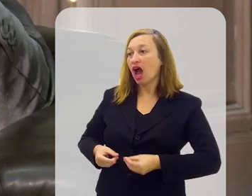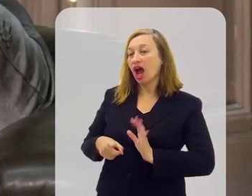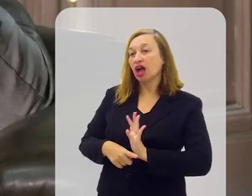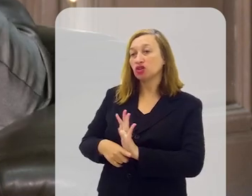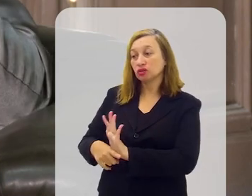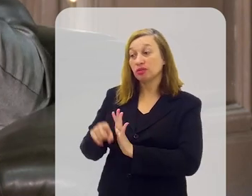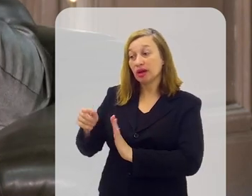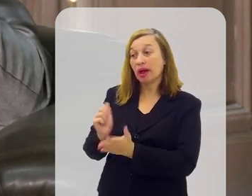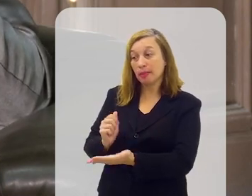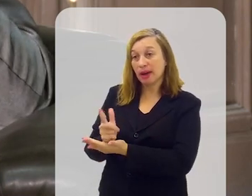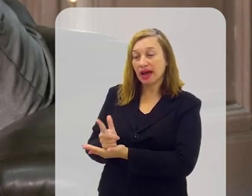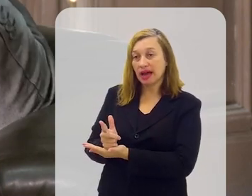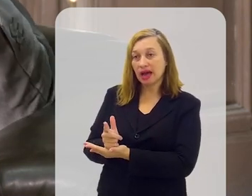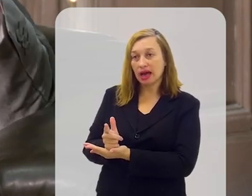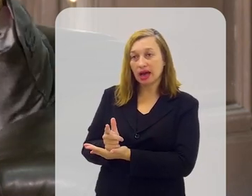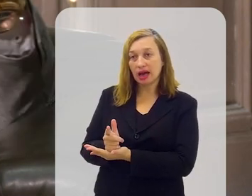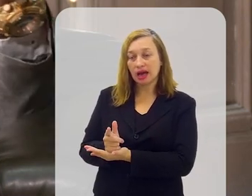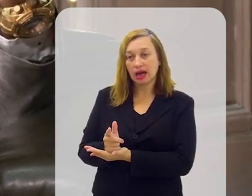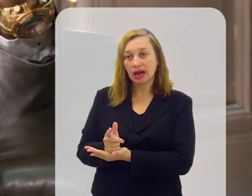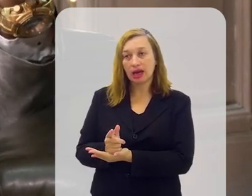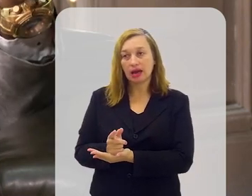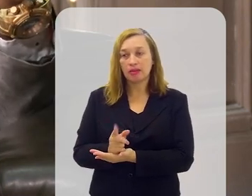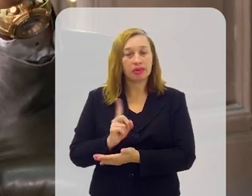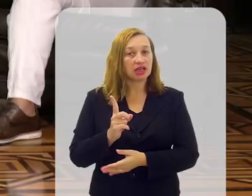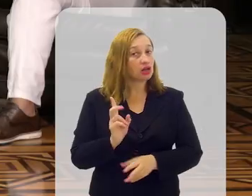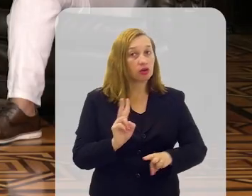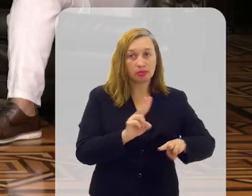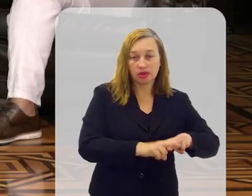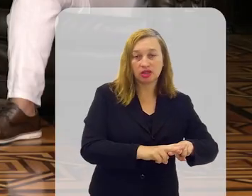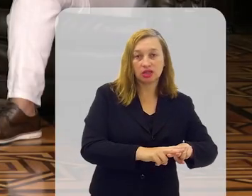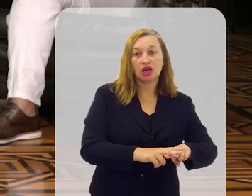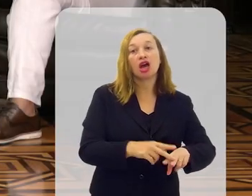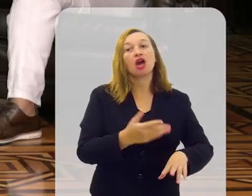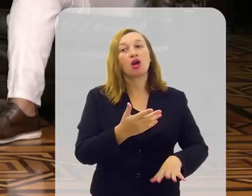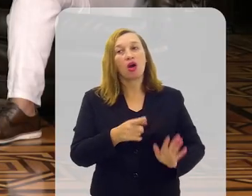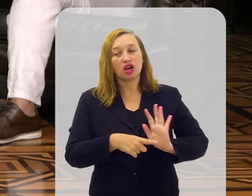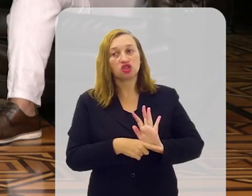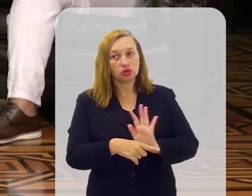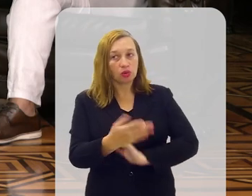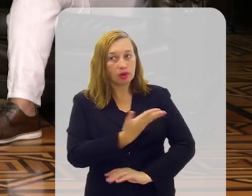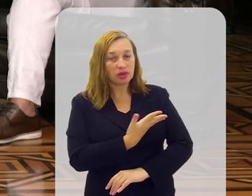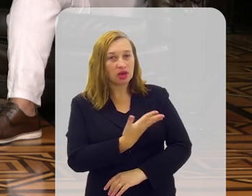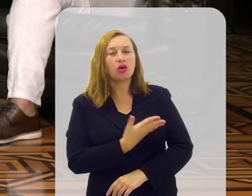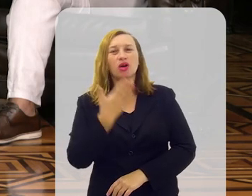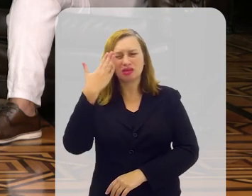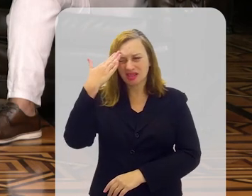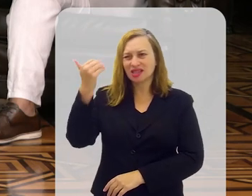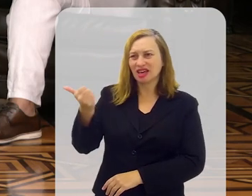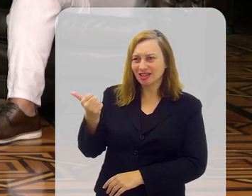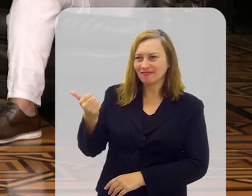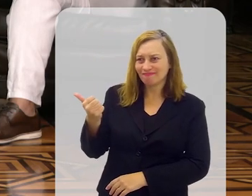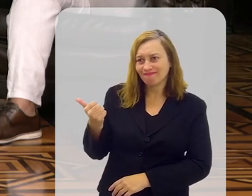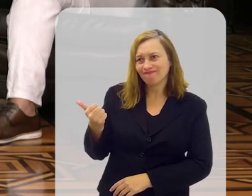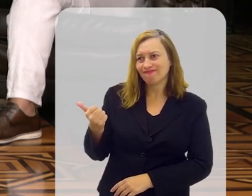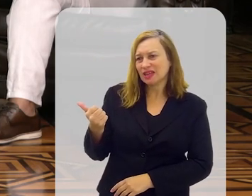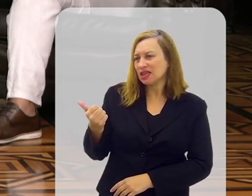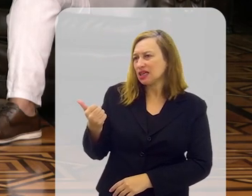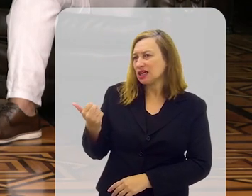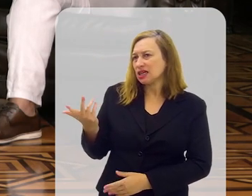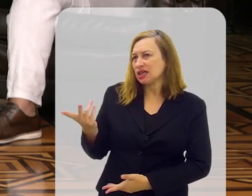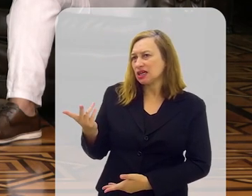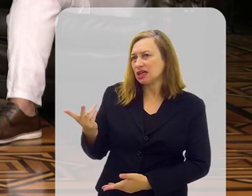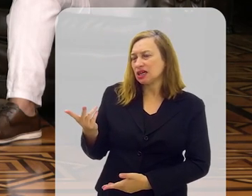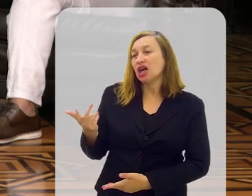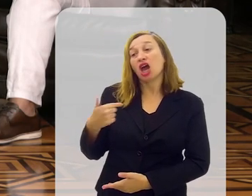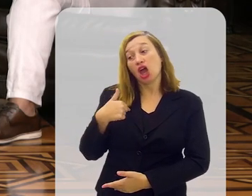a... pensão alimentícia dele, porque dá prisão. Ajudou um amigo, ajudou um amigo. É, ajudei um amigo. Eu sei que dá prisão. Beterraba, é para ter